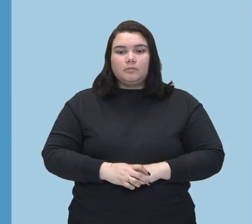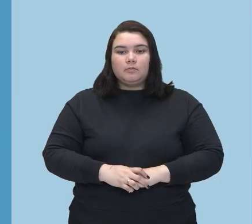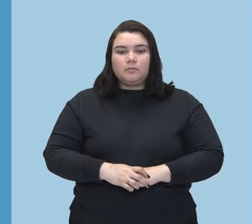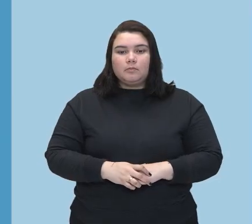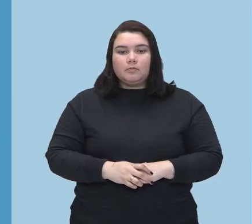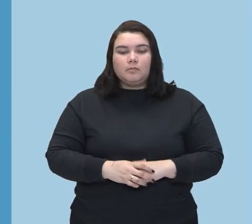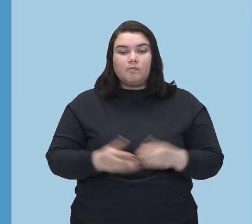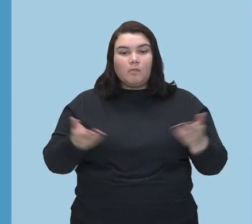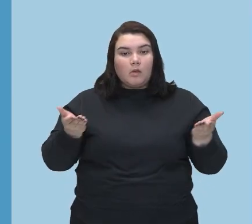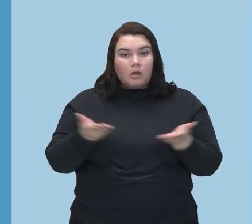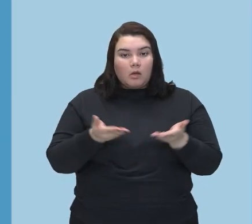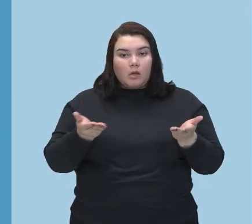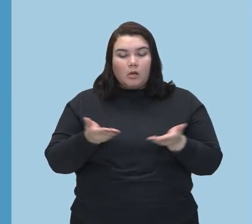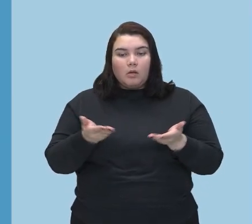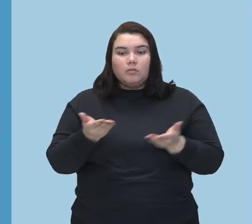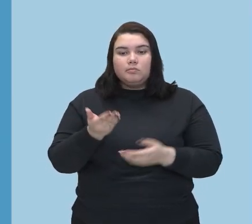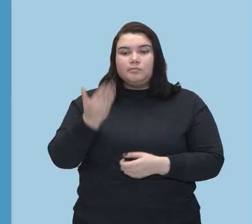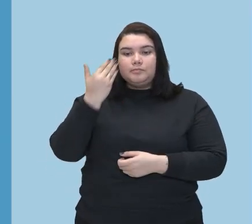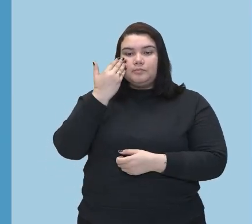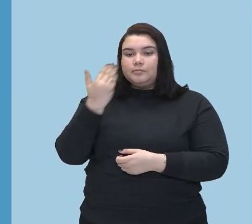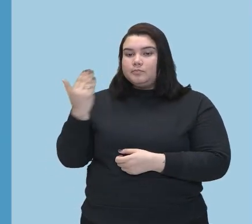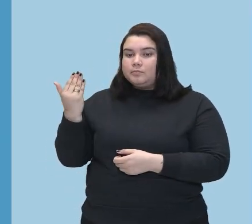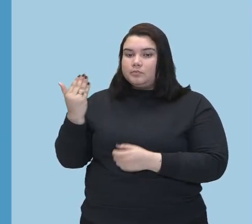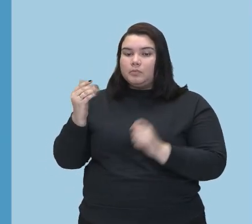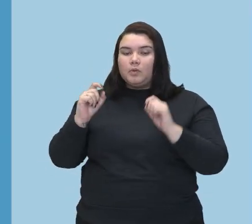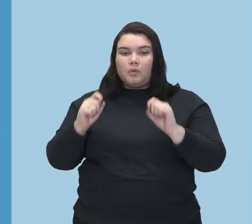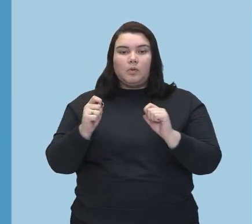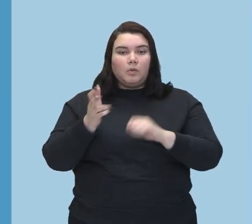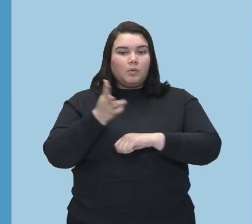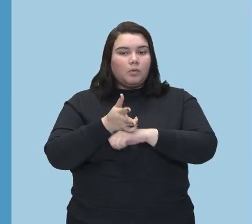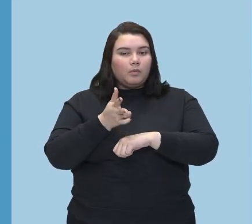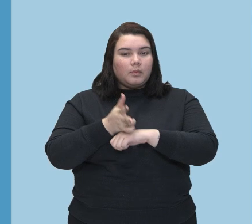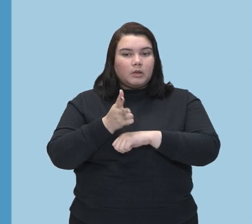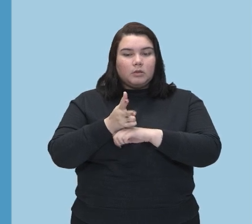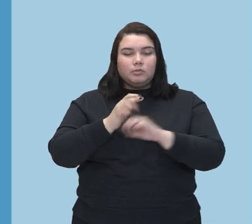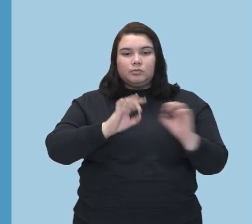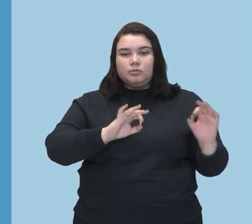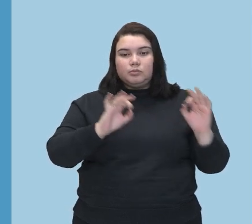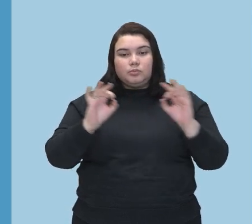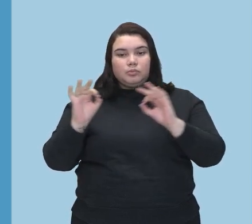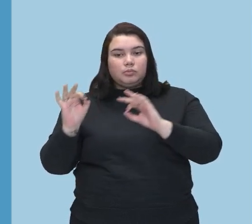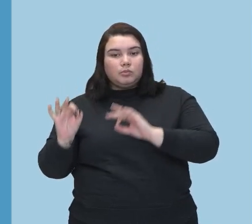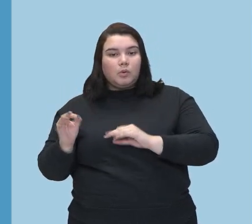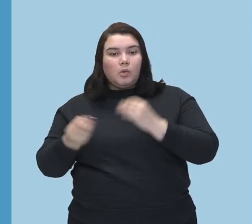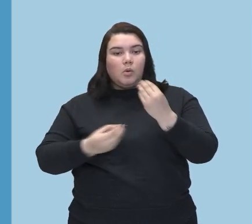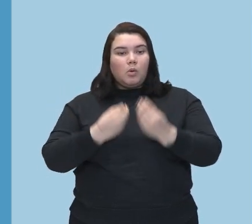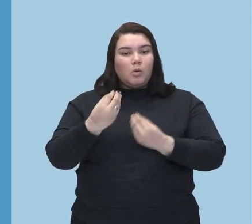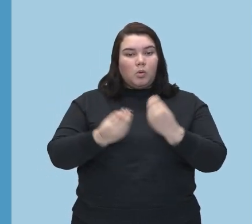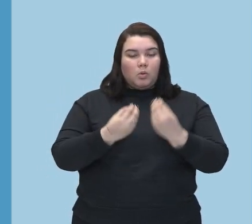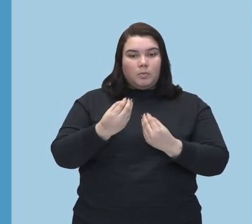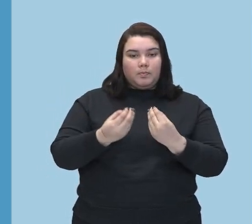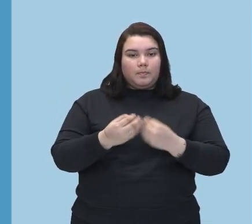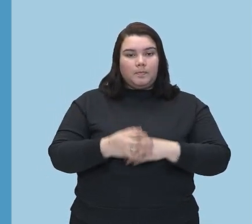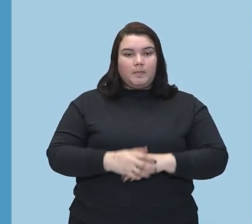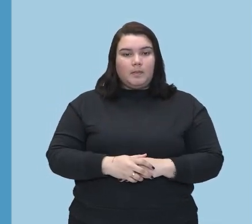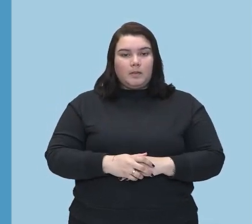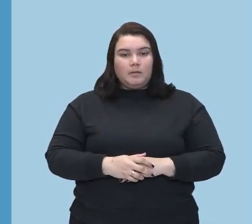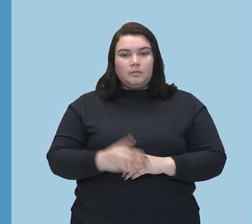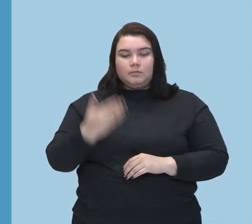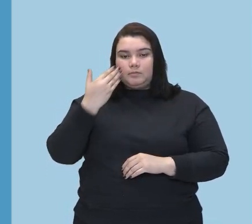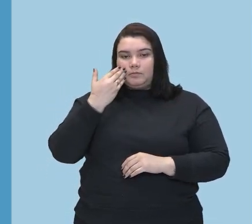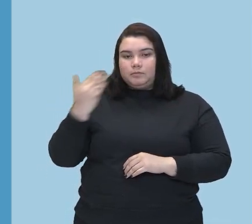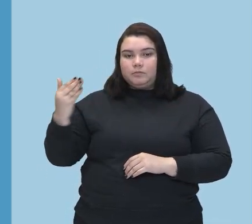E agora vamos ver um videozinho como é que funciona. Então, nós temos aí, ó, o